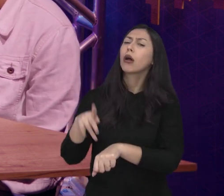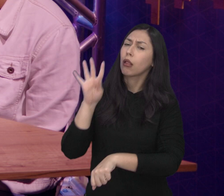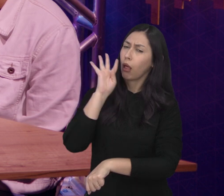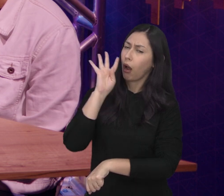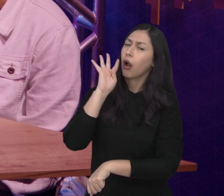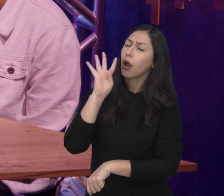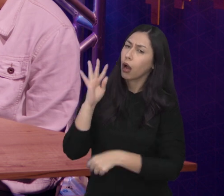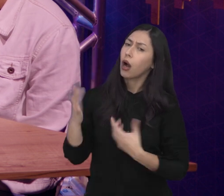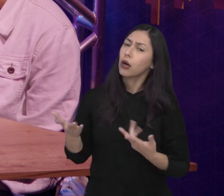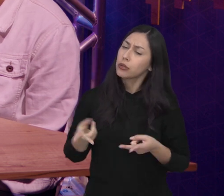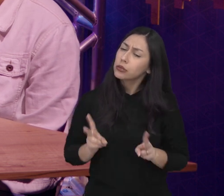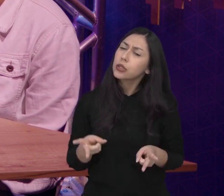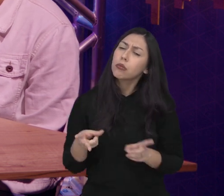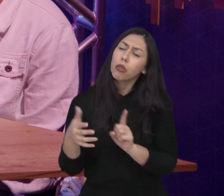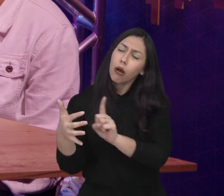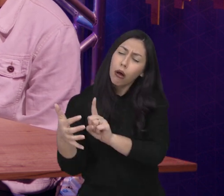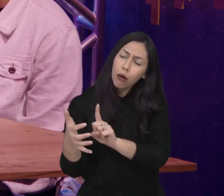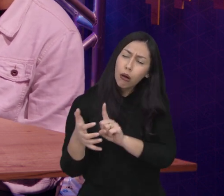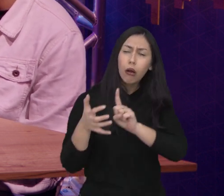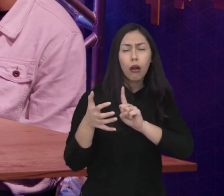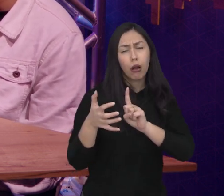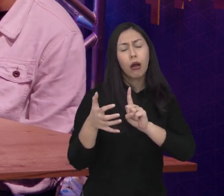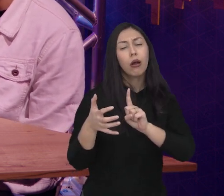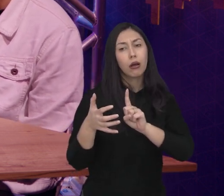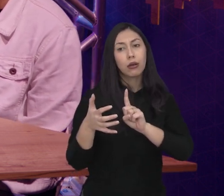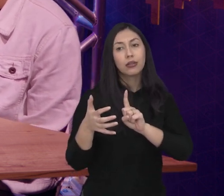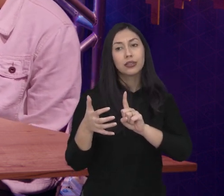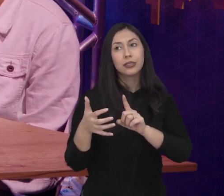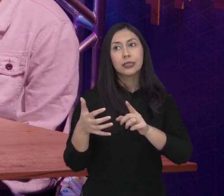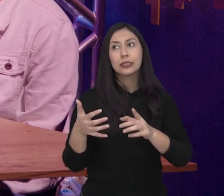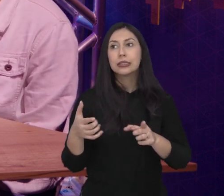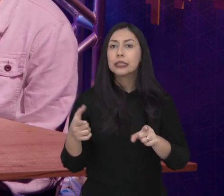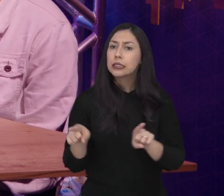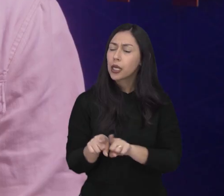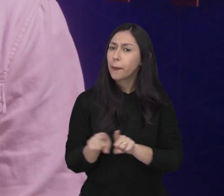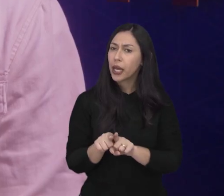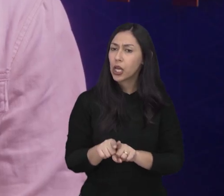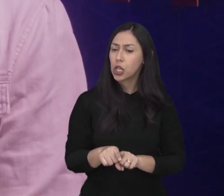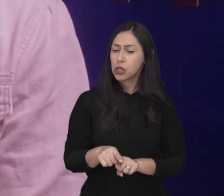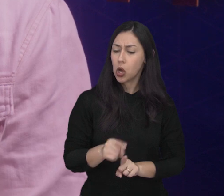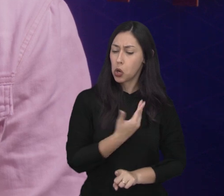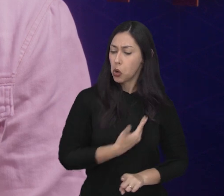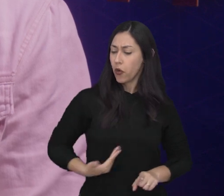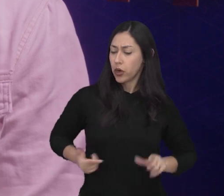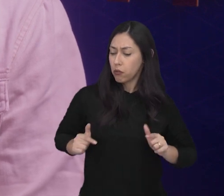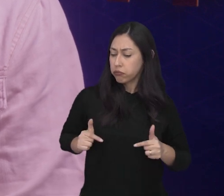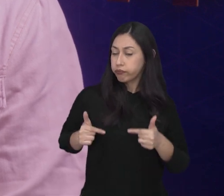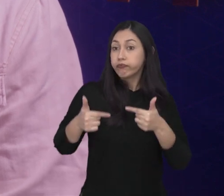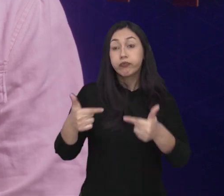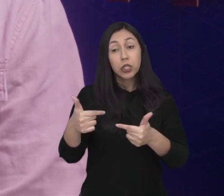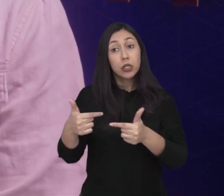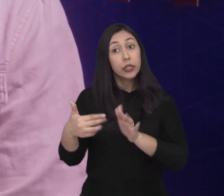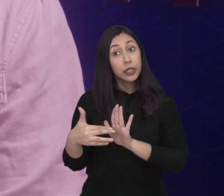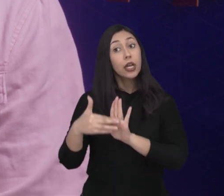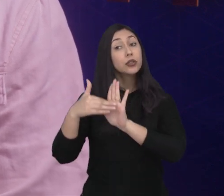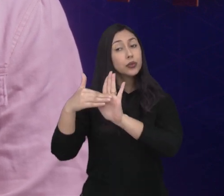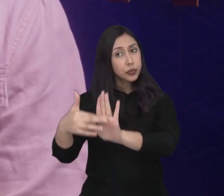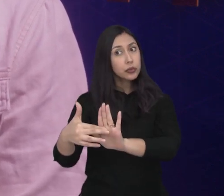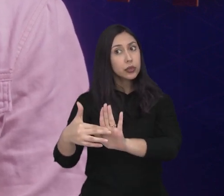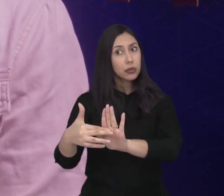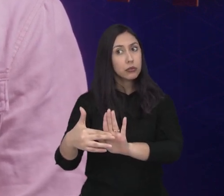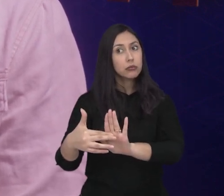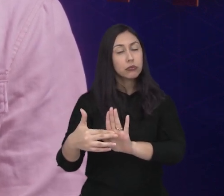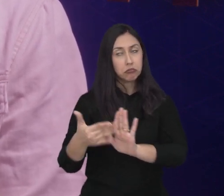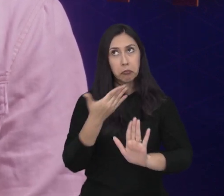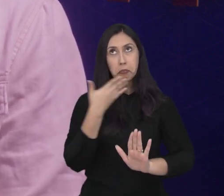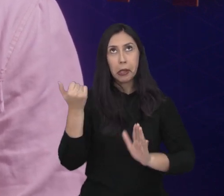é um país legal, sabe? Um país bem acolhedor. A gente tem políticas públicas aqui que funcionam melhor